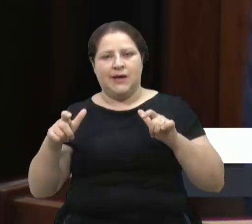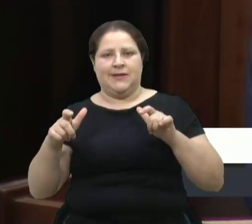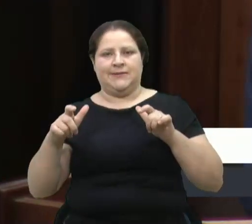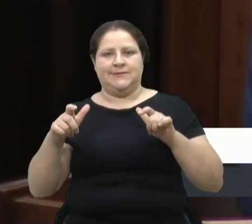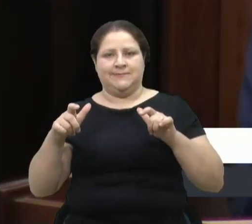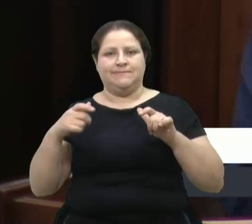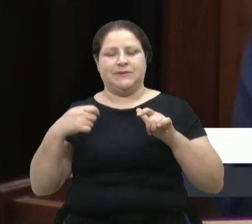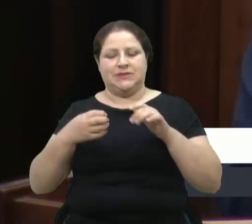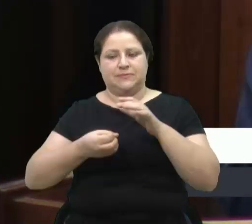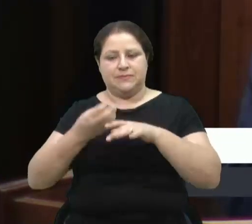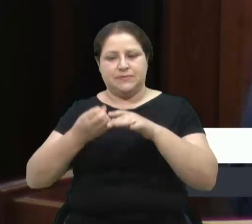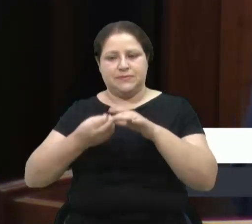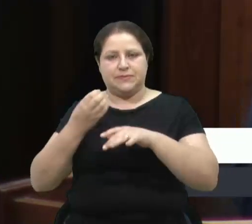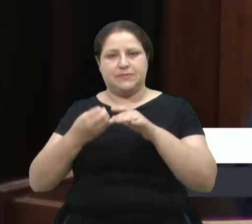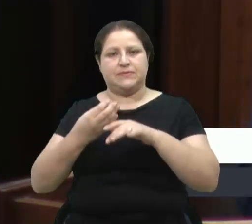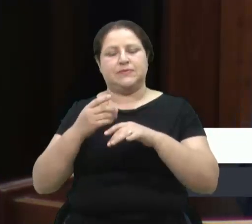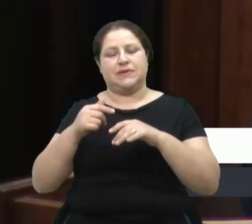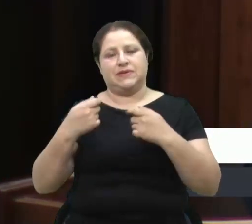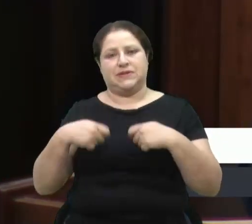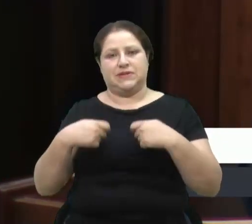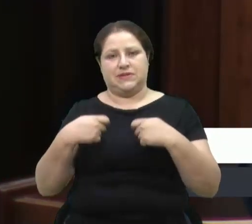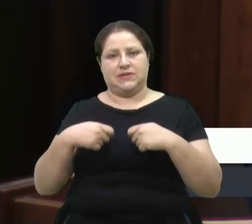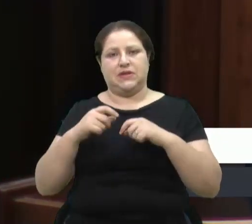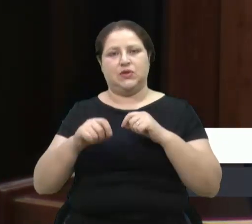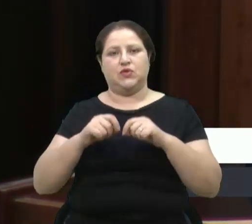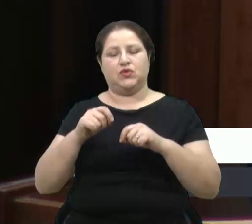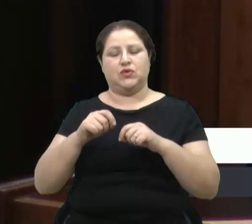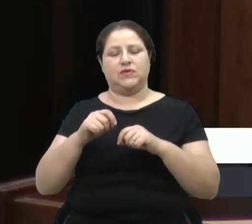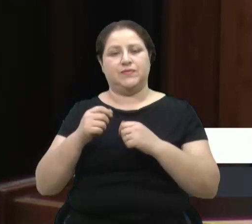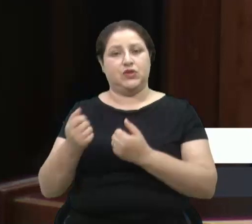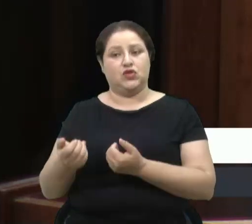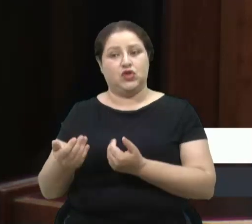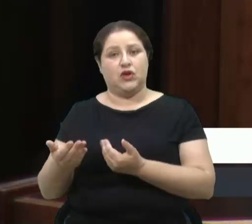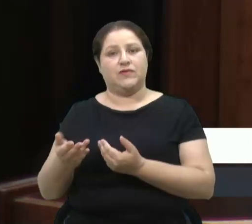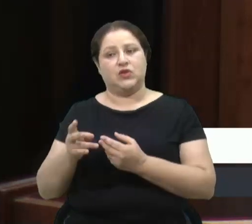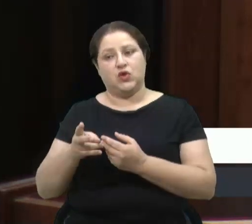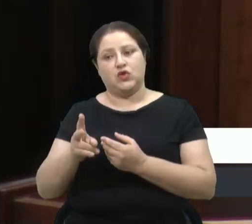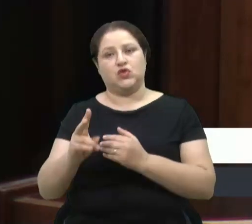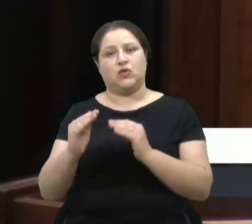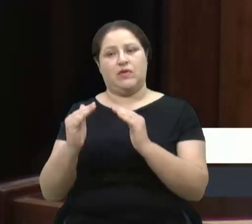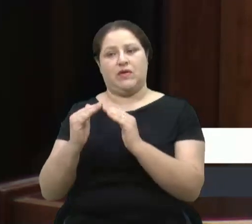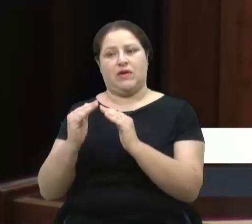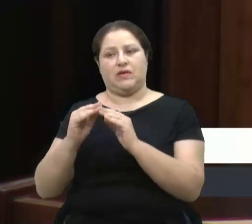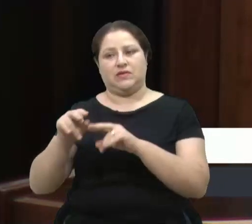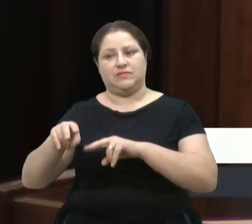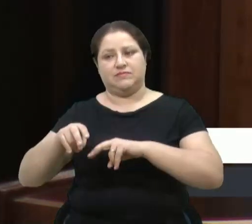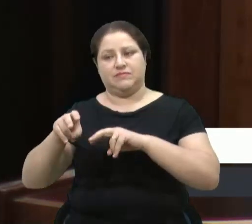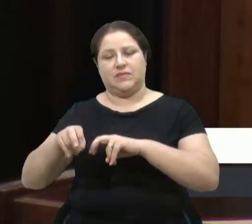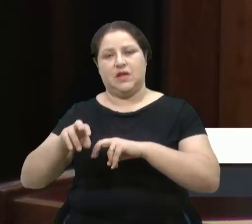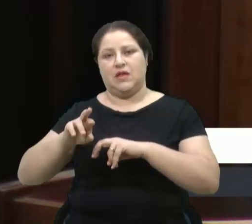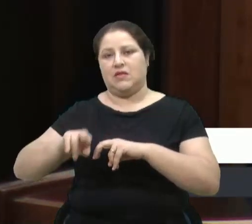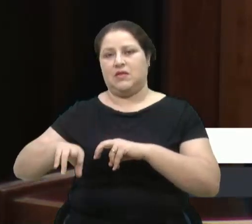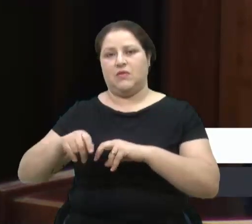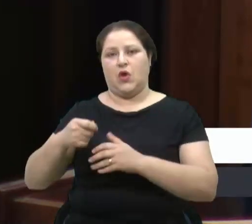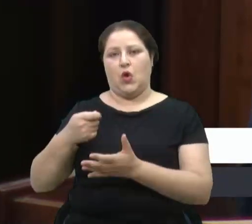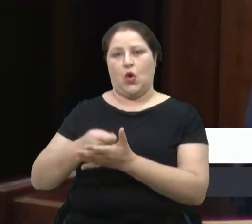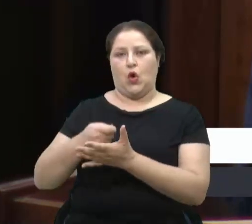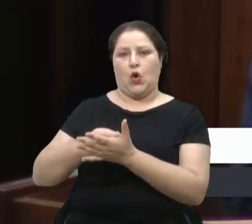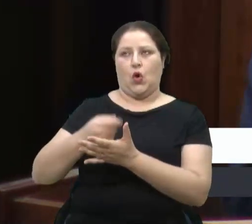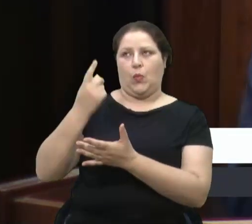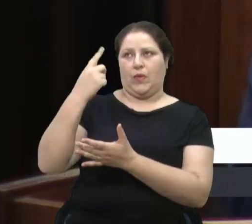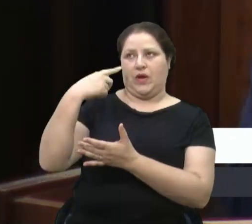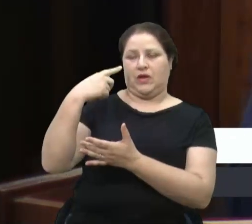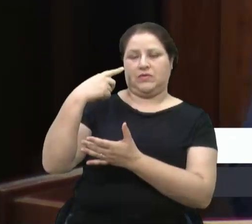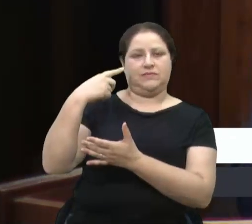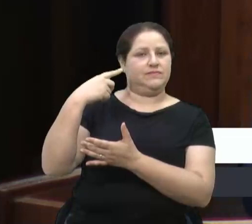que faz com que esse jovens fiquem no meio Rural não por uma obrigação a gente sempre